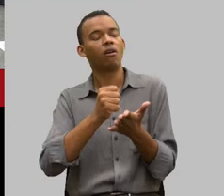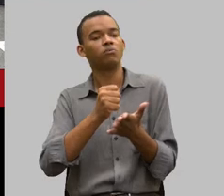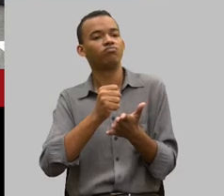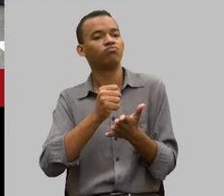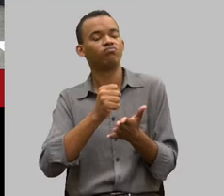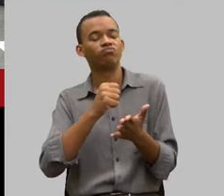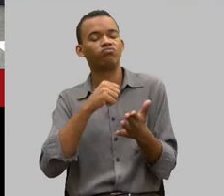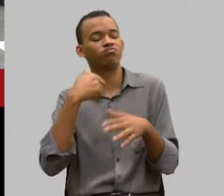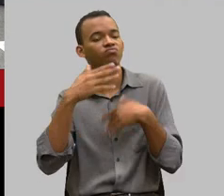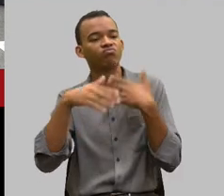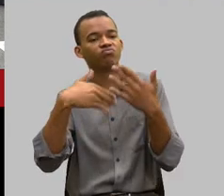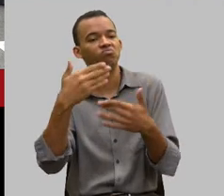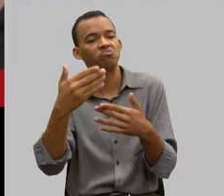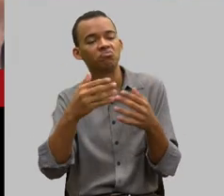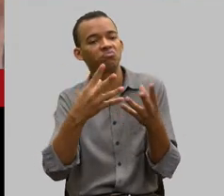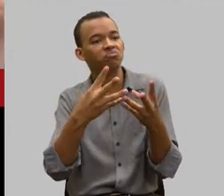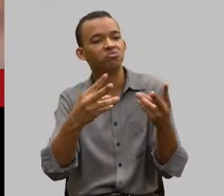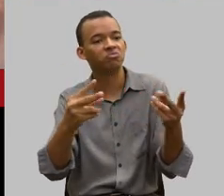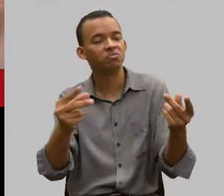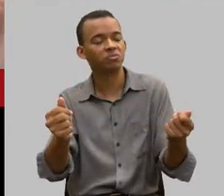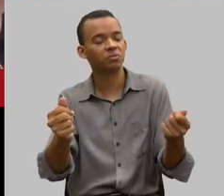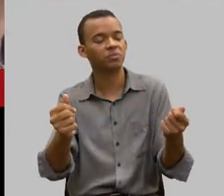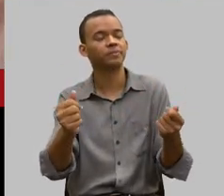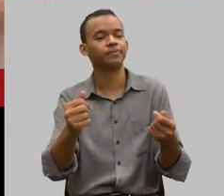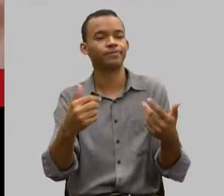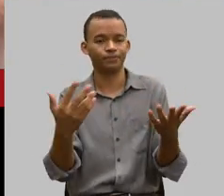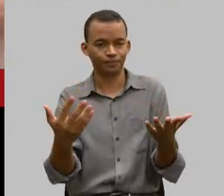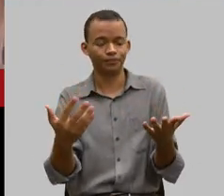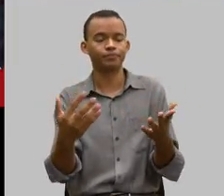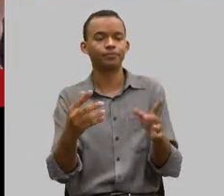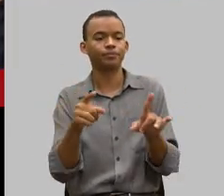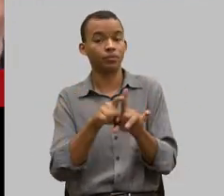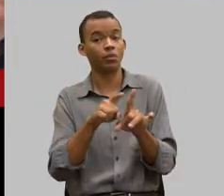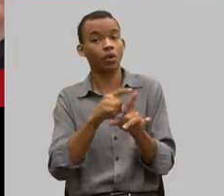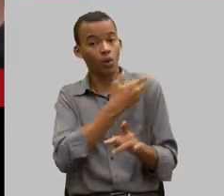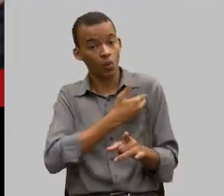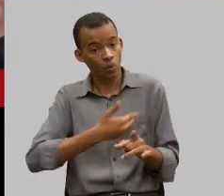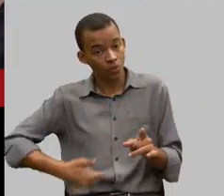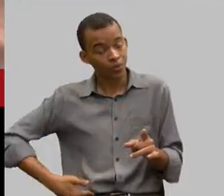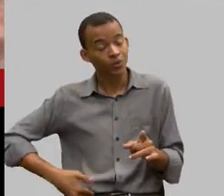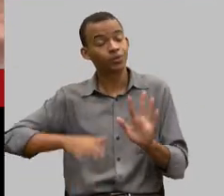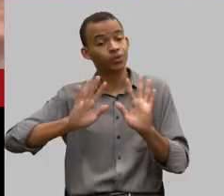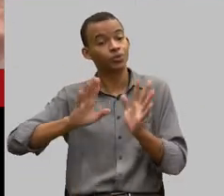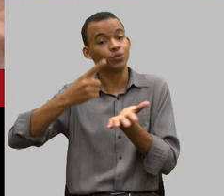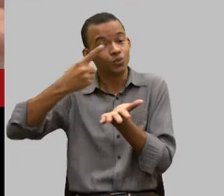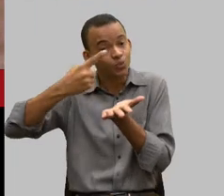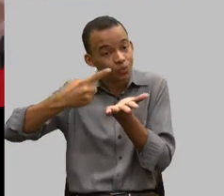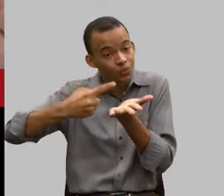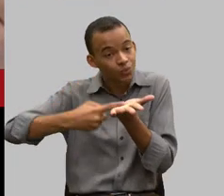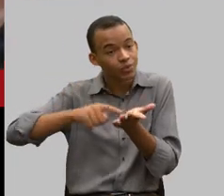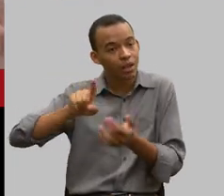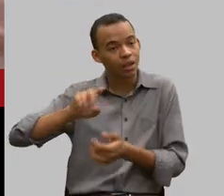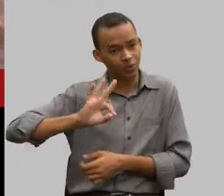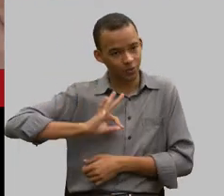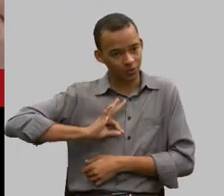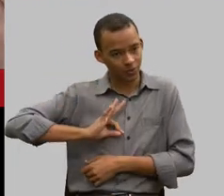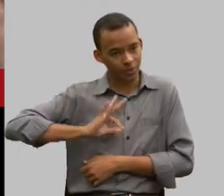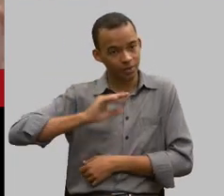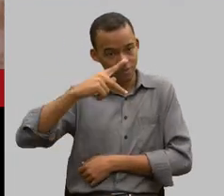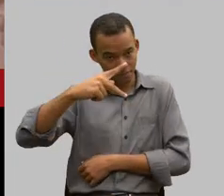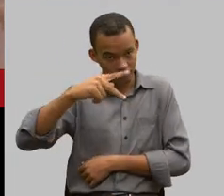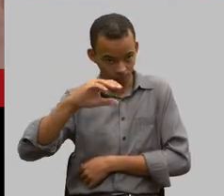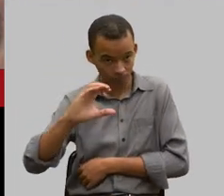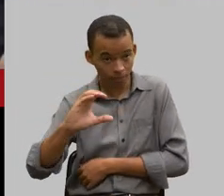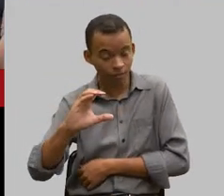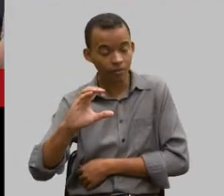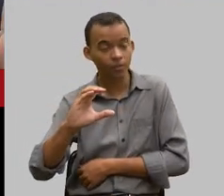Gustavo Valadares fez um compromisso com a polícia civil de encaminhar um substitutivo que é fruto do acordo